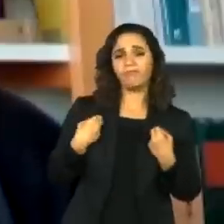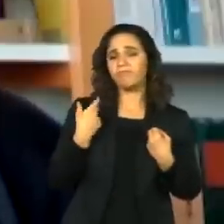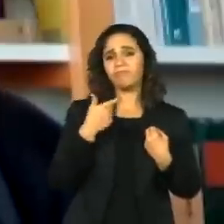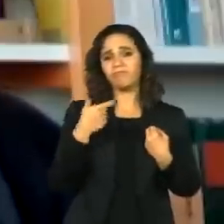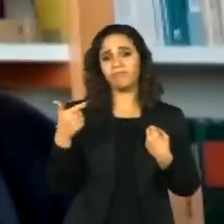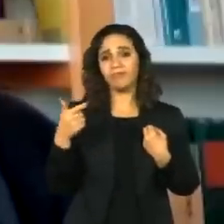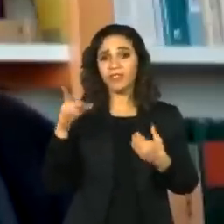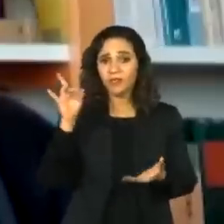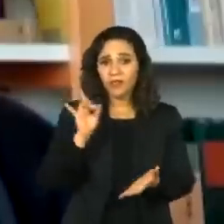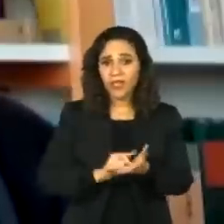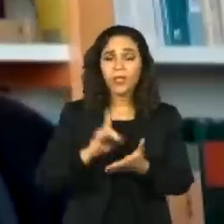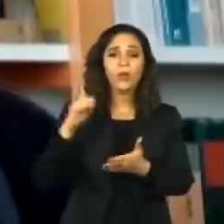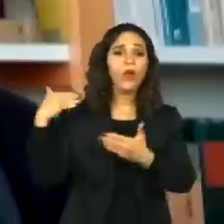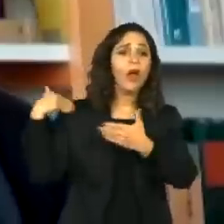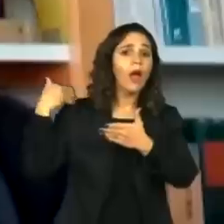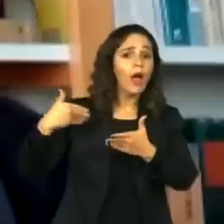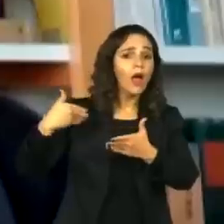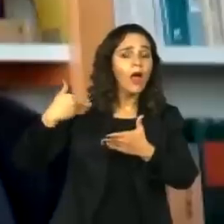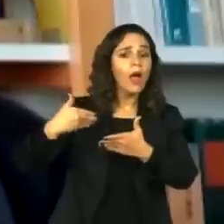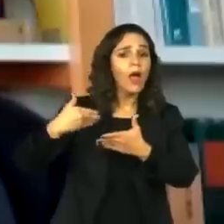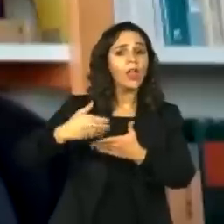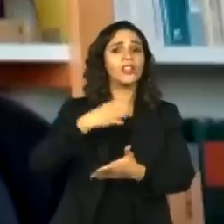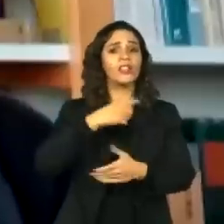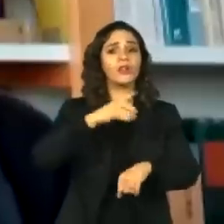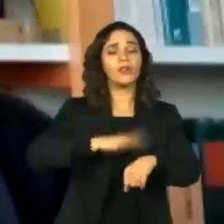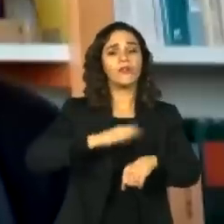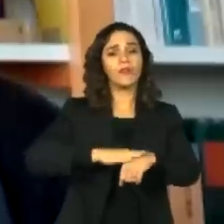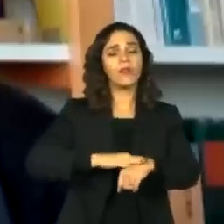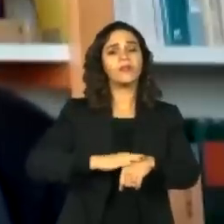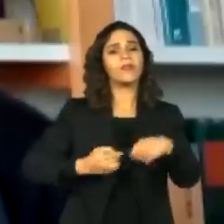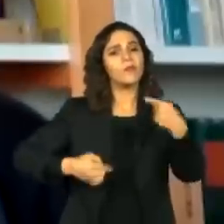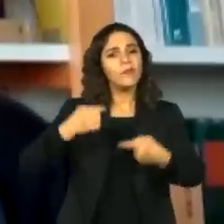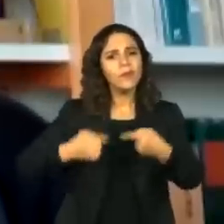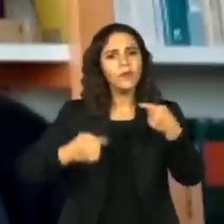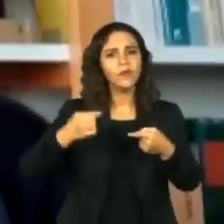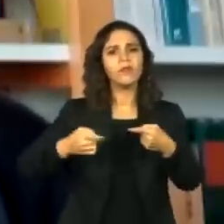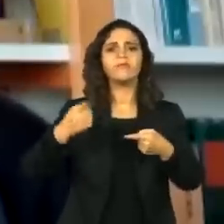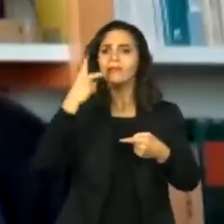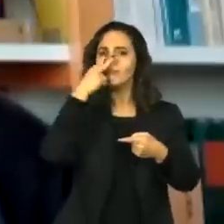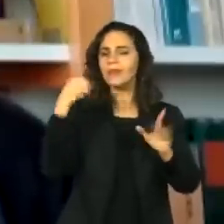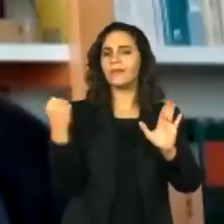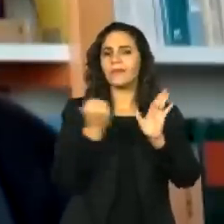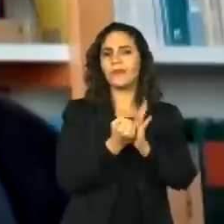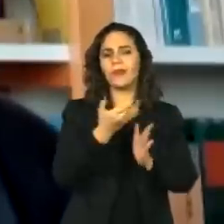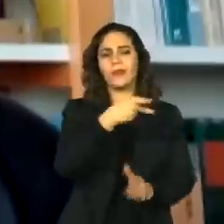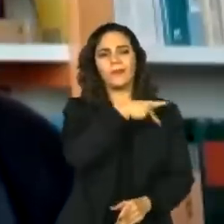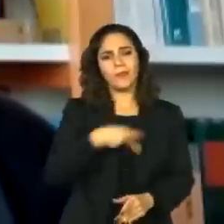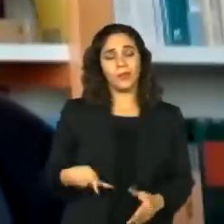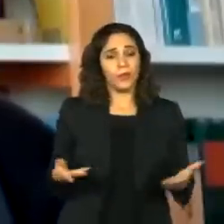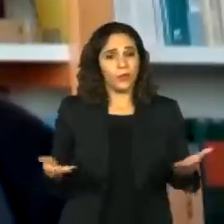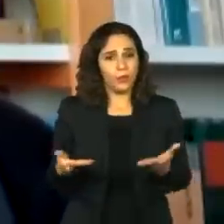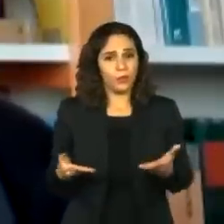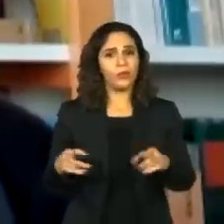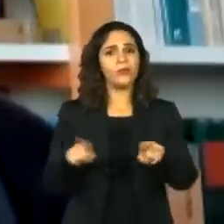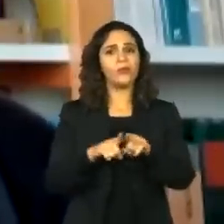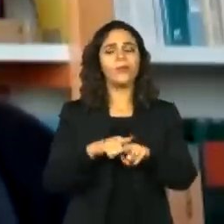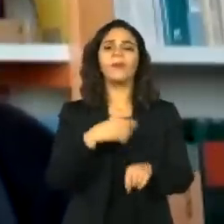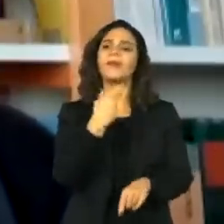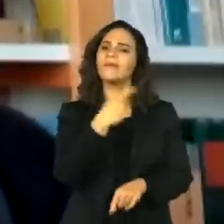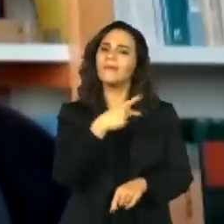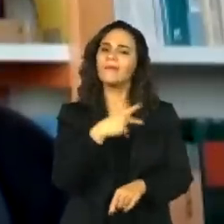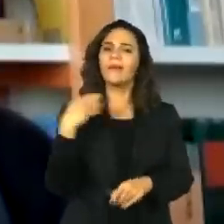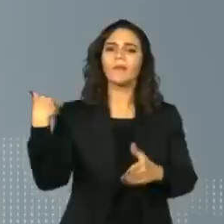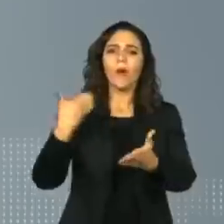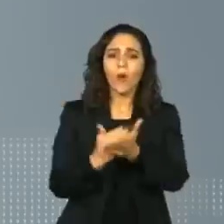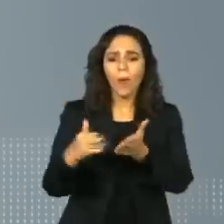na realidade, a consequência de todo um modo de fazer política que marcou toda a trajetória política do presidente e tem marcado seu governo